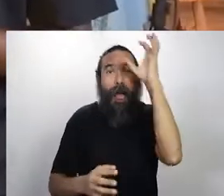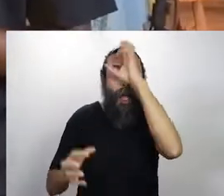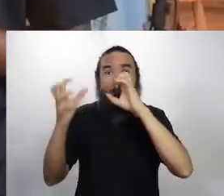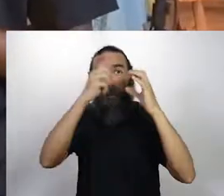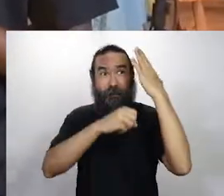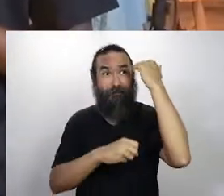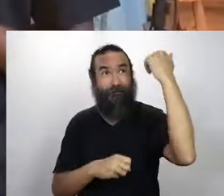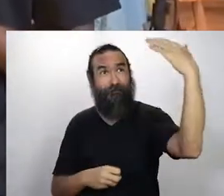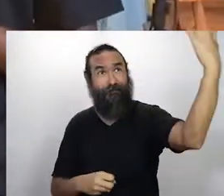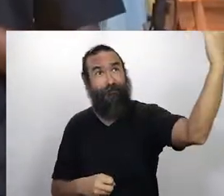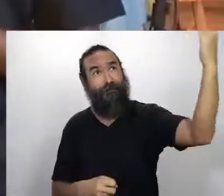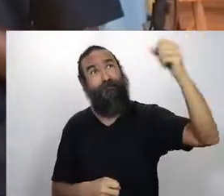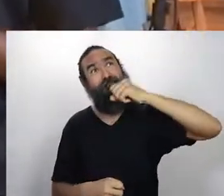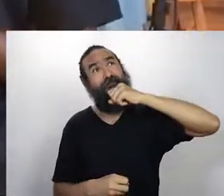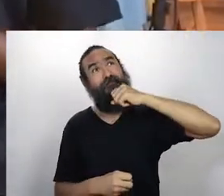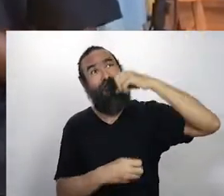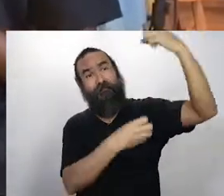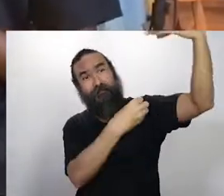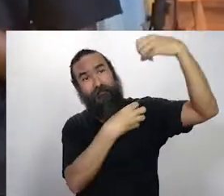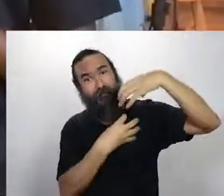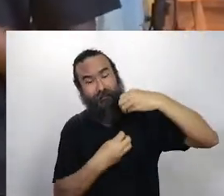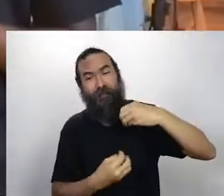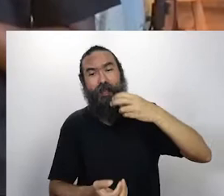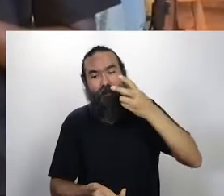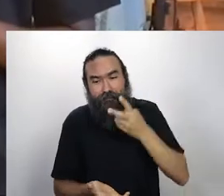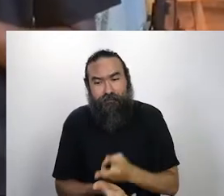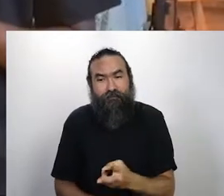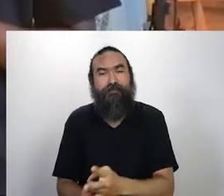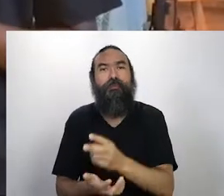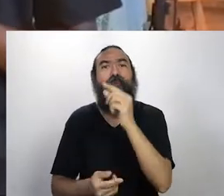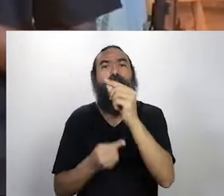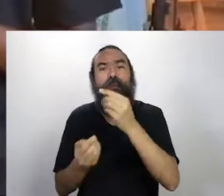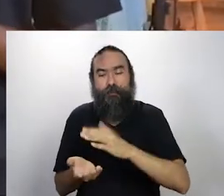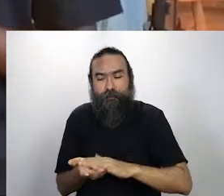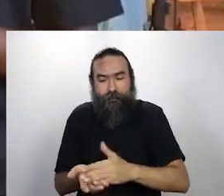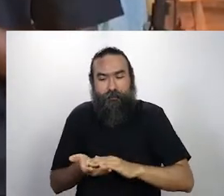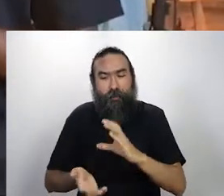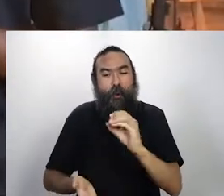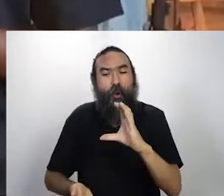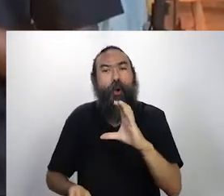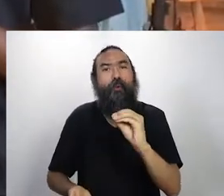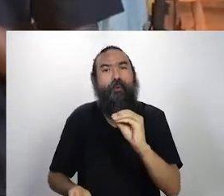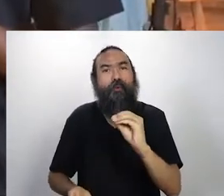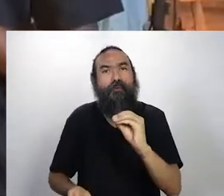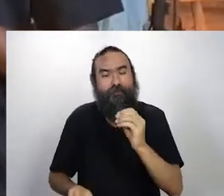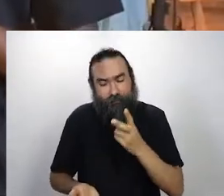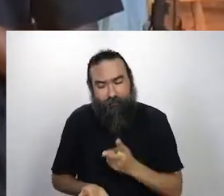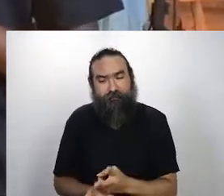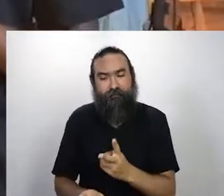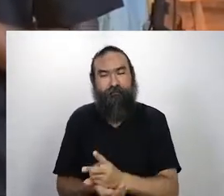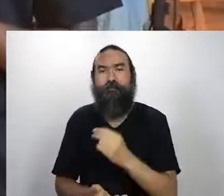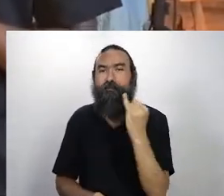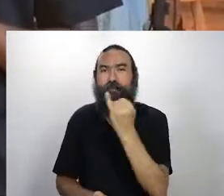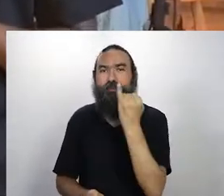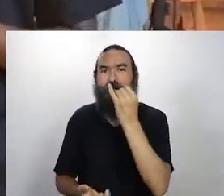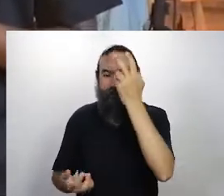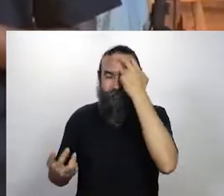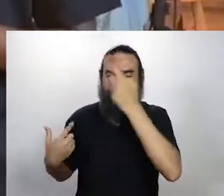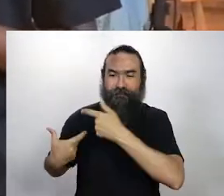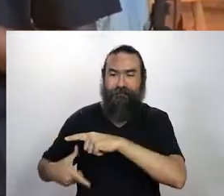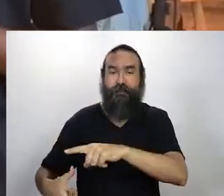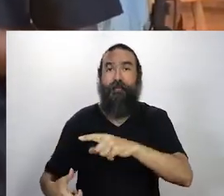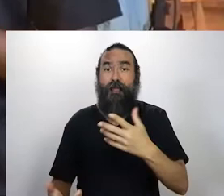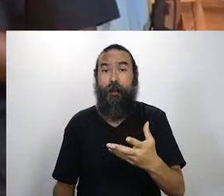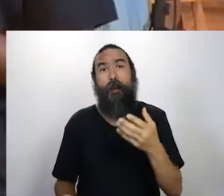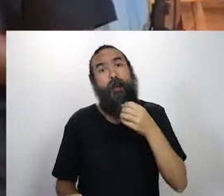elas, o que elas compreendem como coco e que deve ser mantido e fortalecido. A gente tem um prazer muito grande de